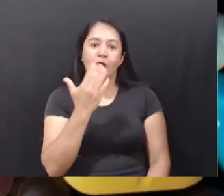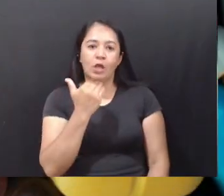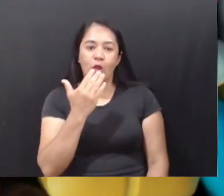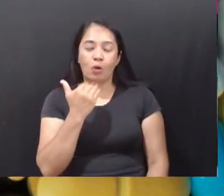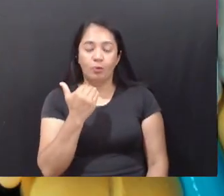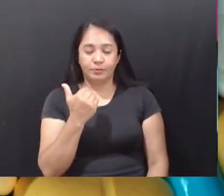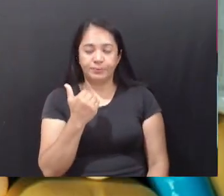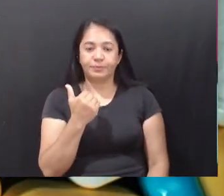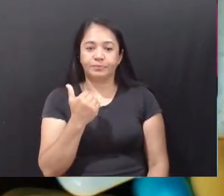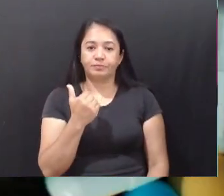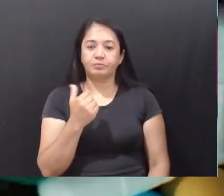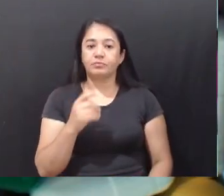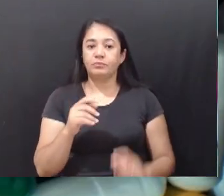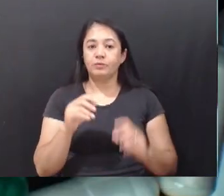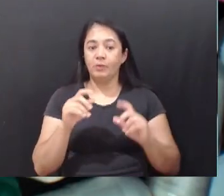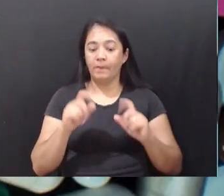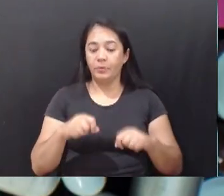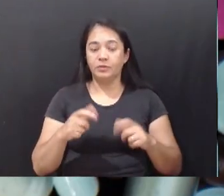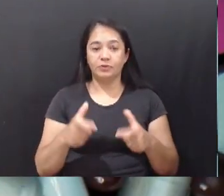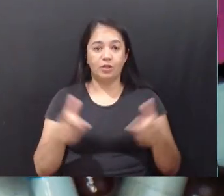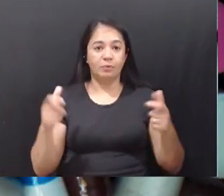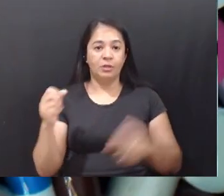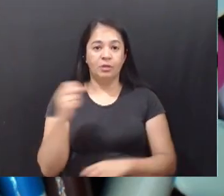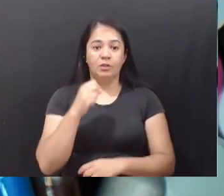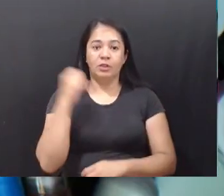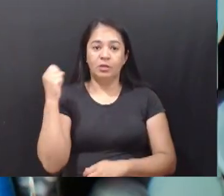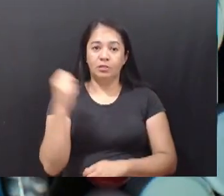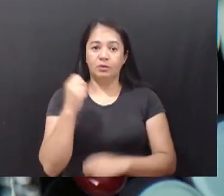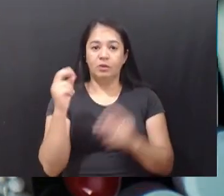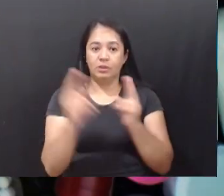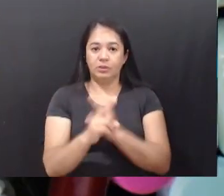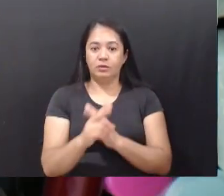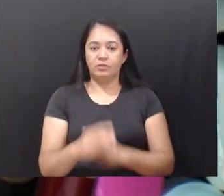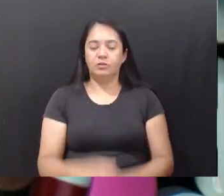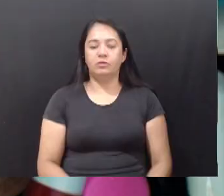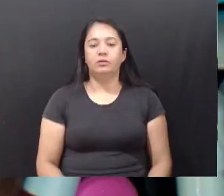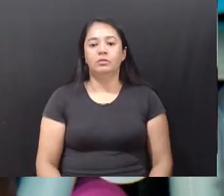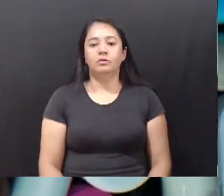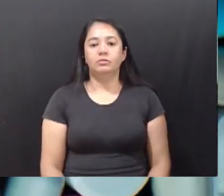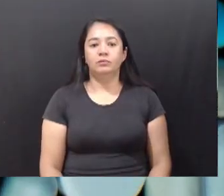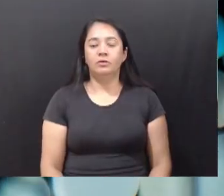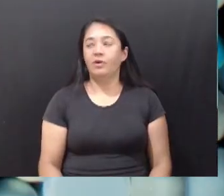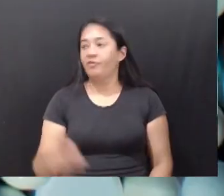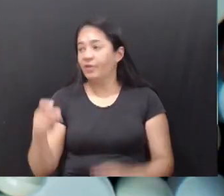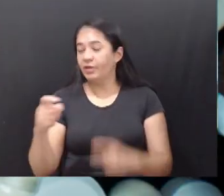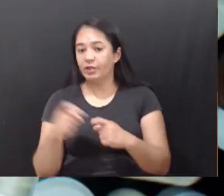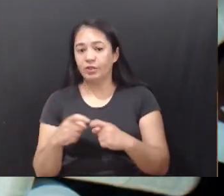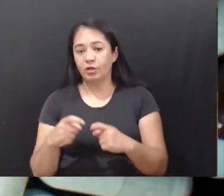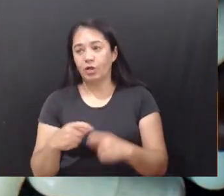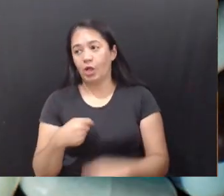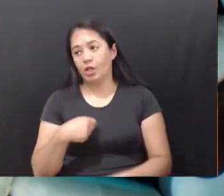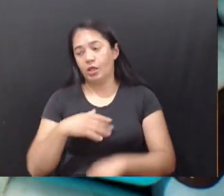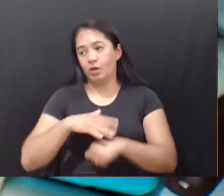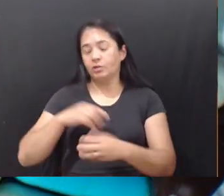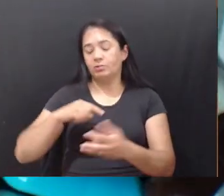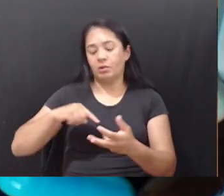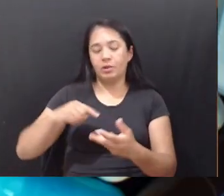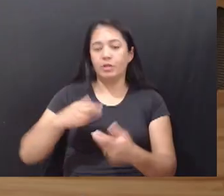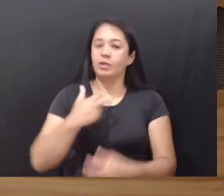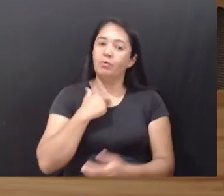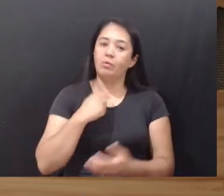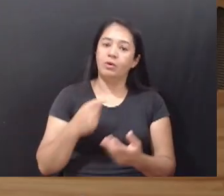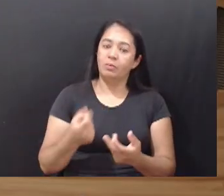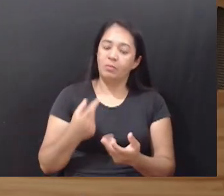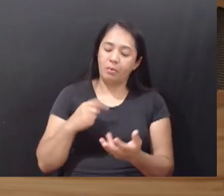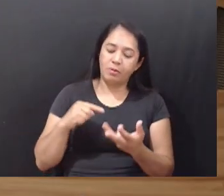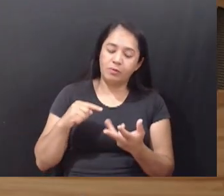possam causar as crises, né? Então, ter isso sempre em mãos. Olha, vai no médico e diz, olha, doutor, eu tenho essa doença, não posso